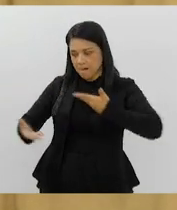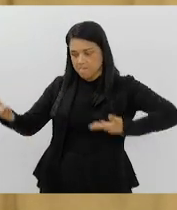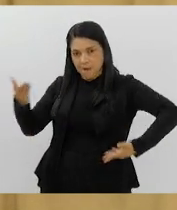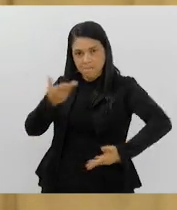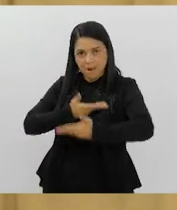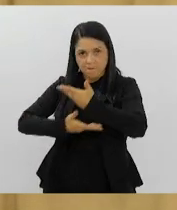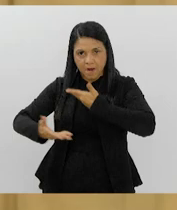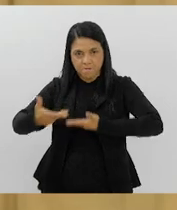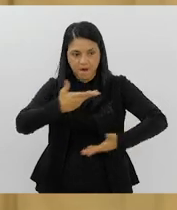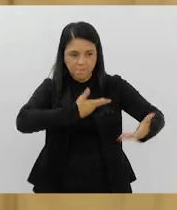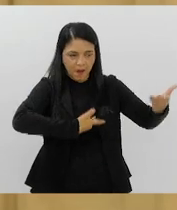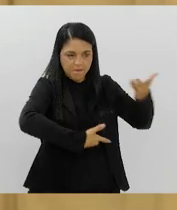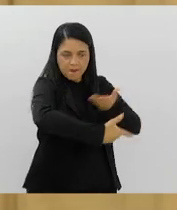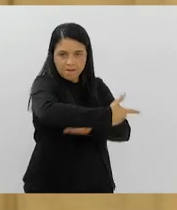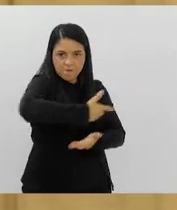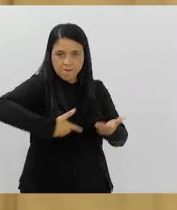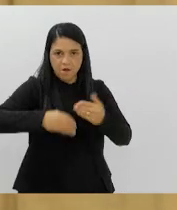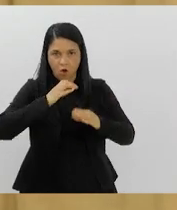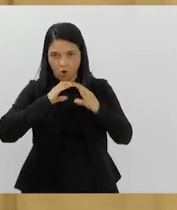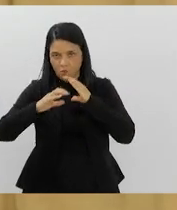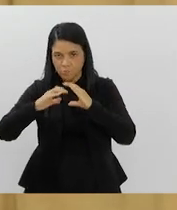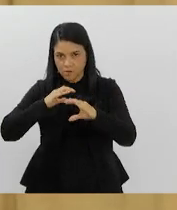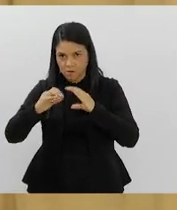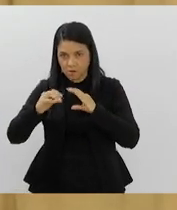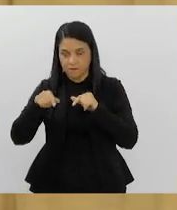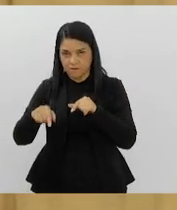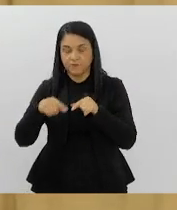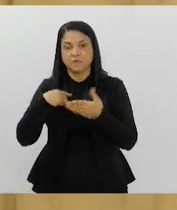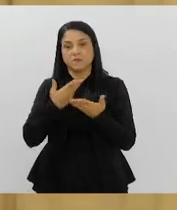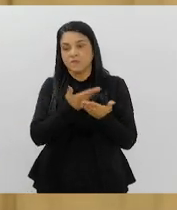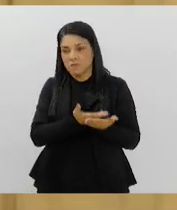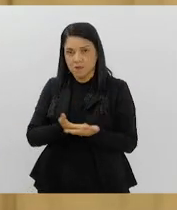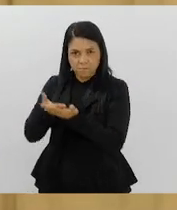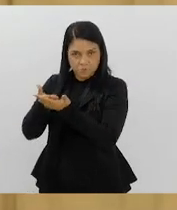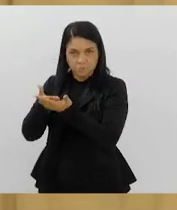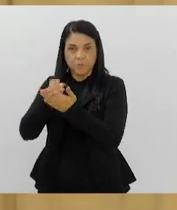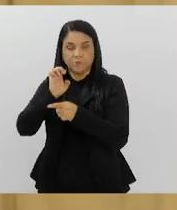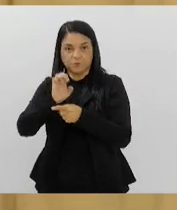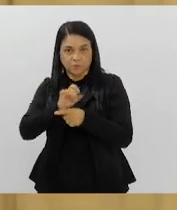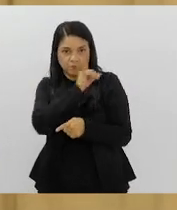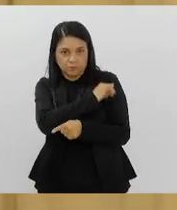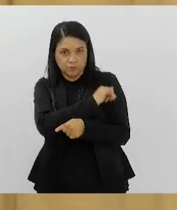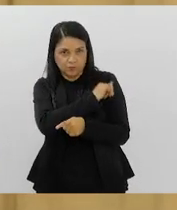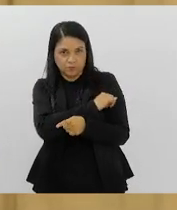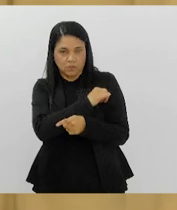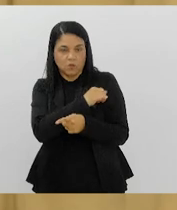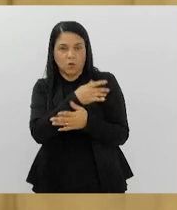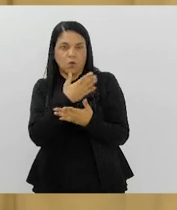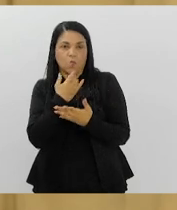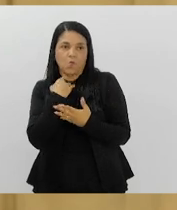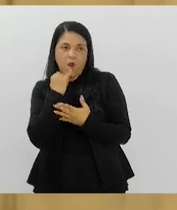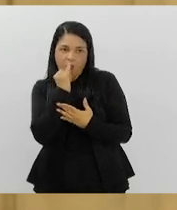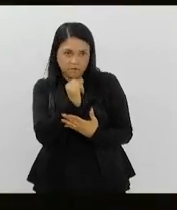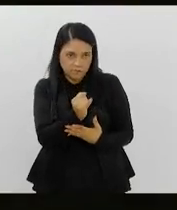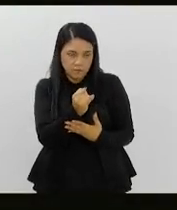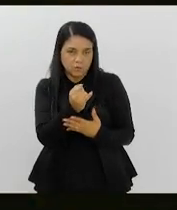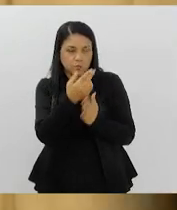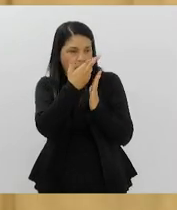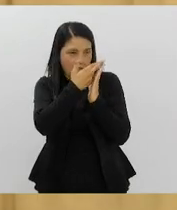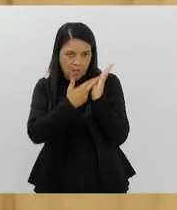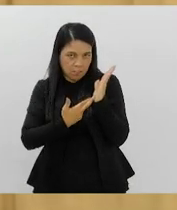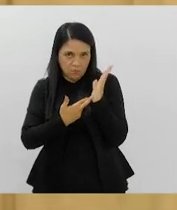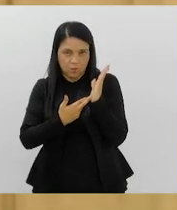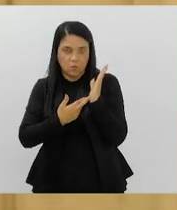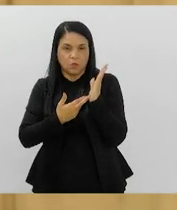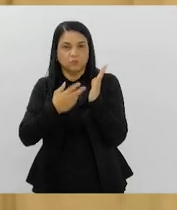supor que, por exemplo, a gente tenha encaminhado para o Estado do Rio de Janeiro algum comunicado, algum relatório de inteligência